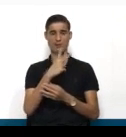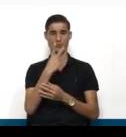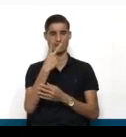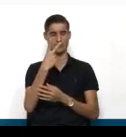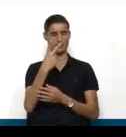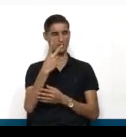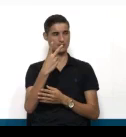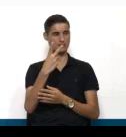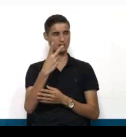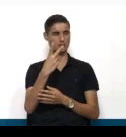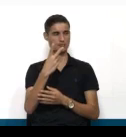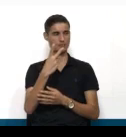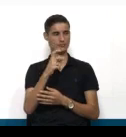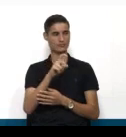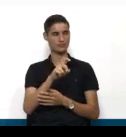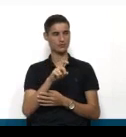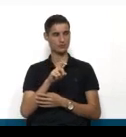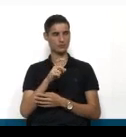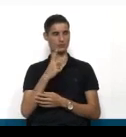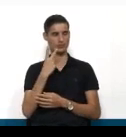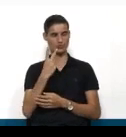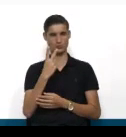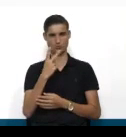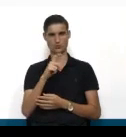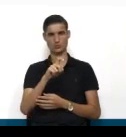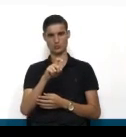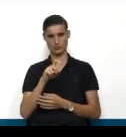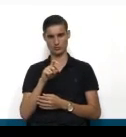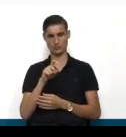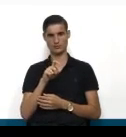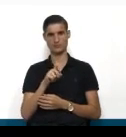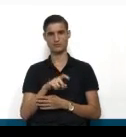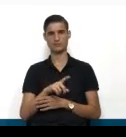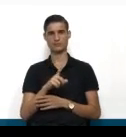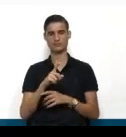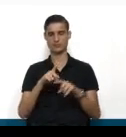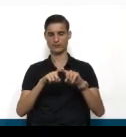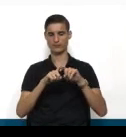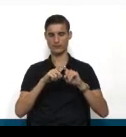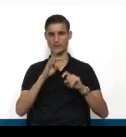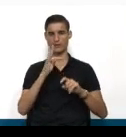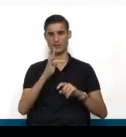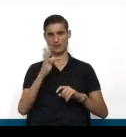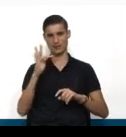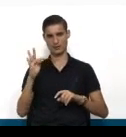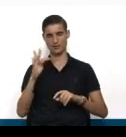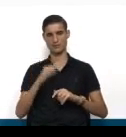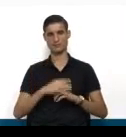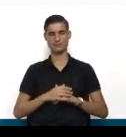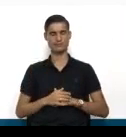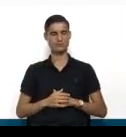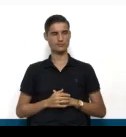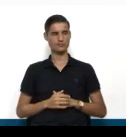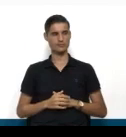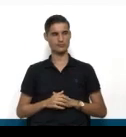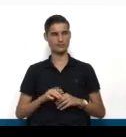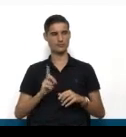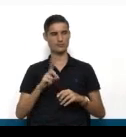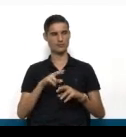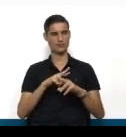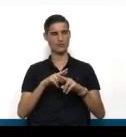quadrado, x duas linhas de x vezes t de t. Isso aqui, então, vai ser